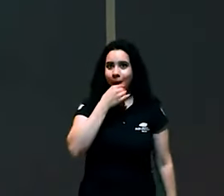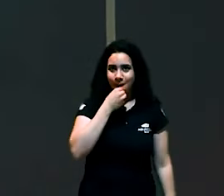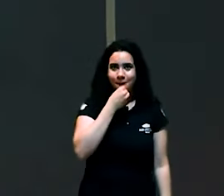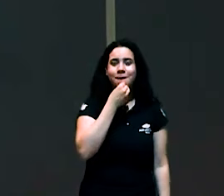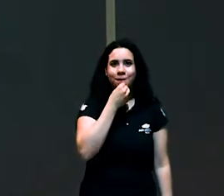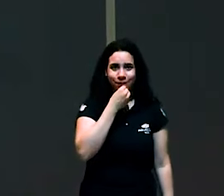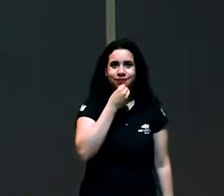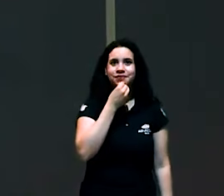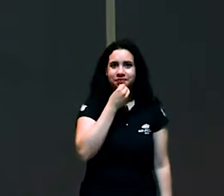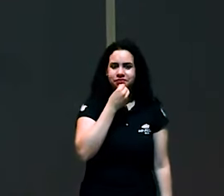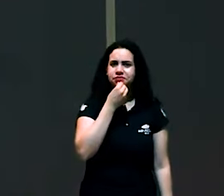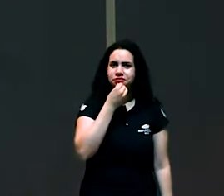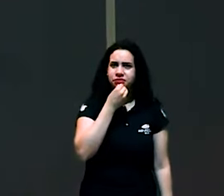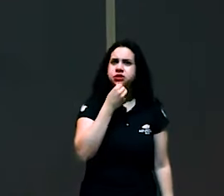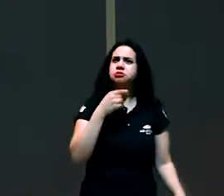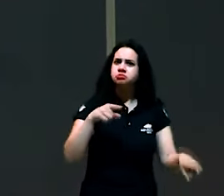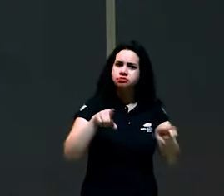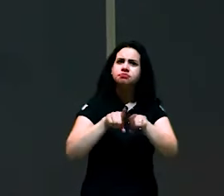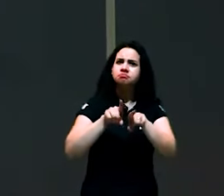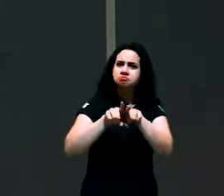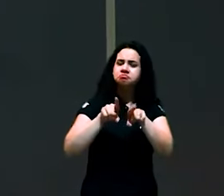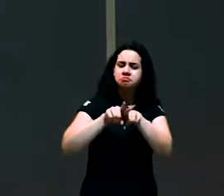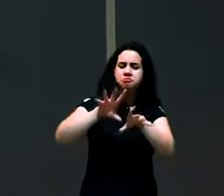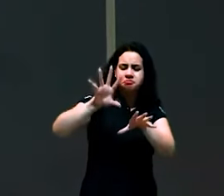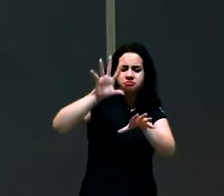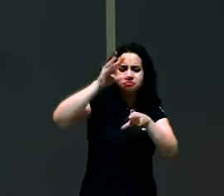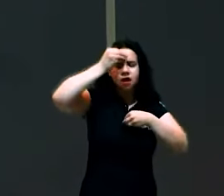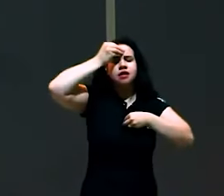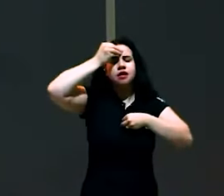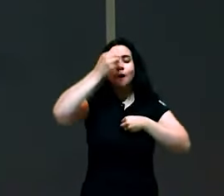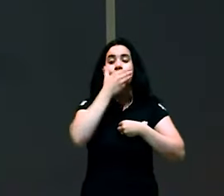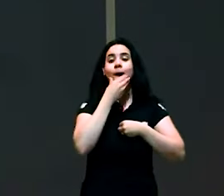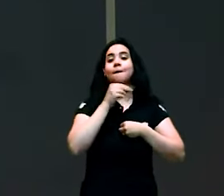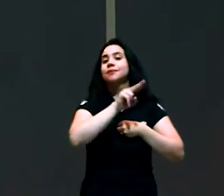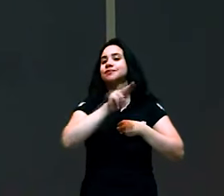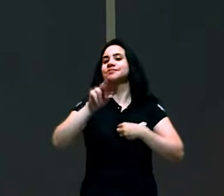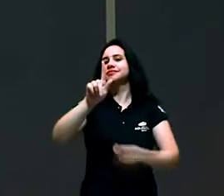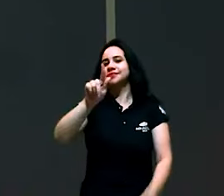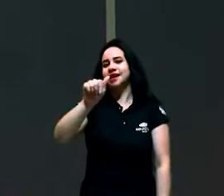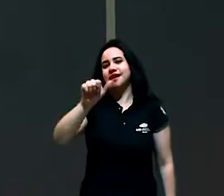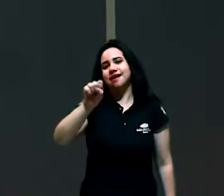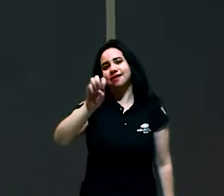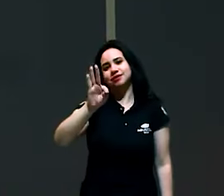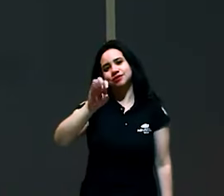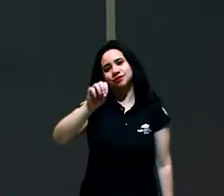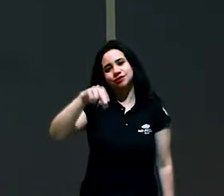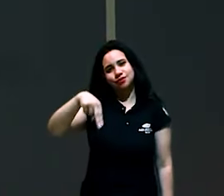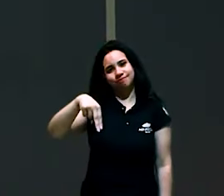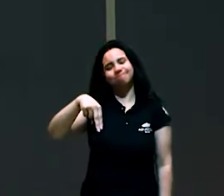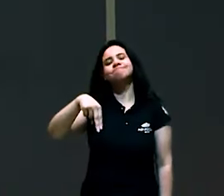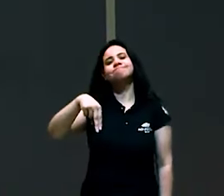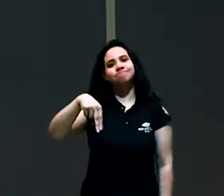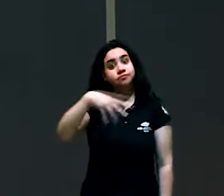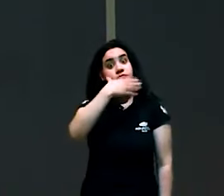nesse movimento pentecostal, chama-se Gastão, e de repente ele foi o promotor do